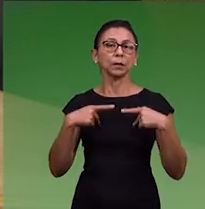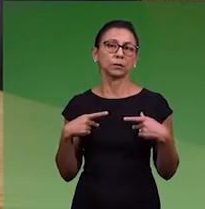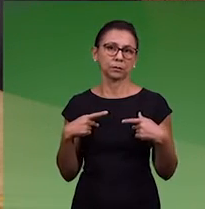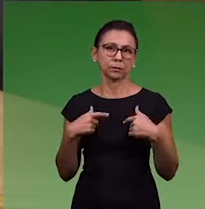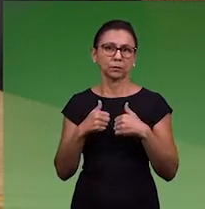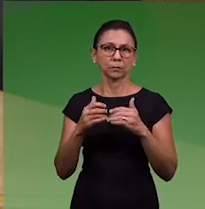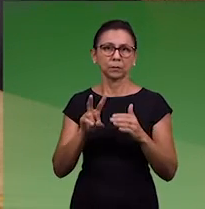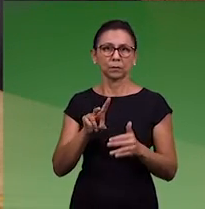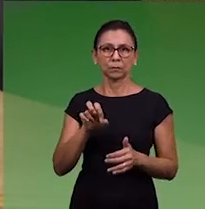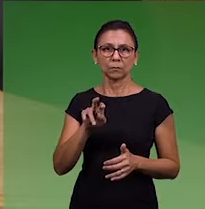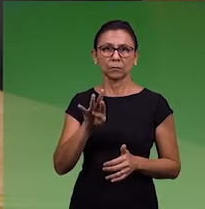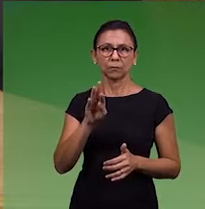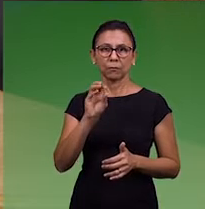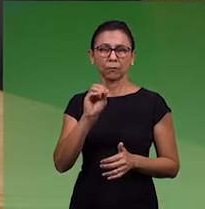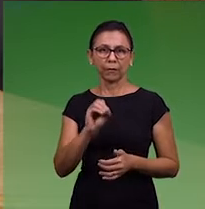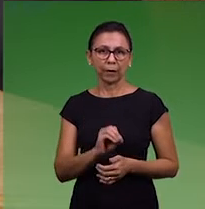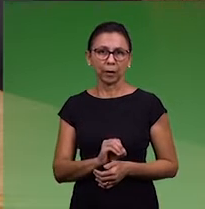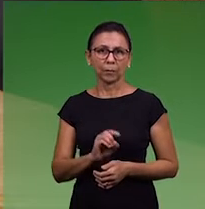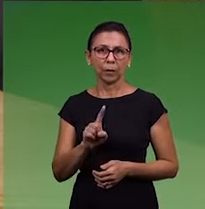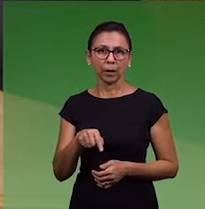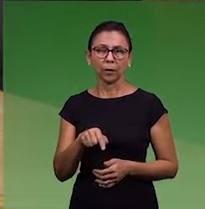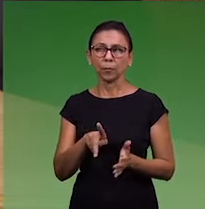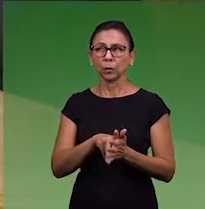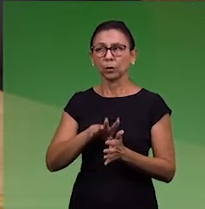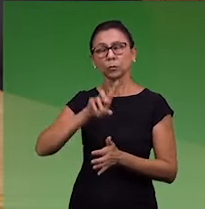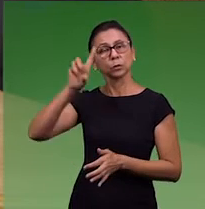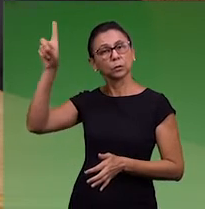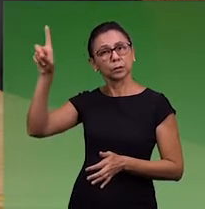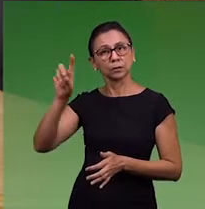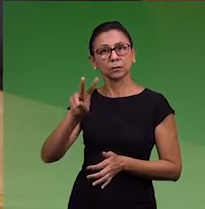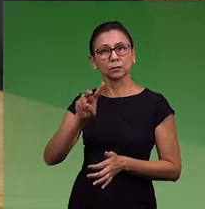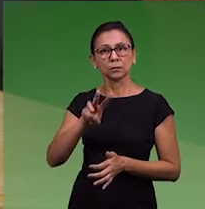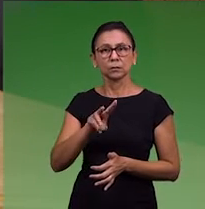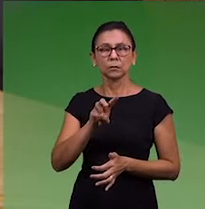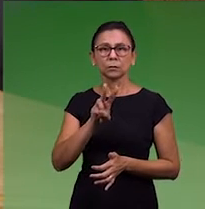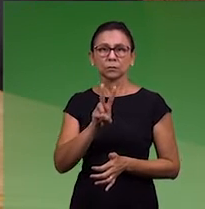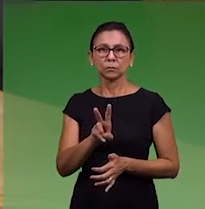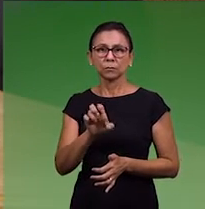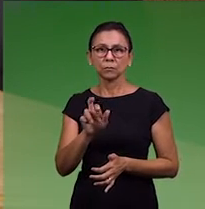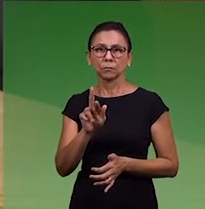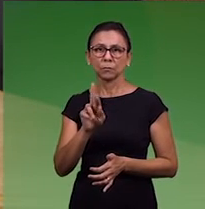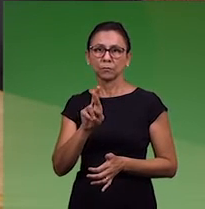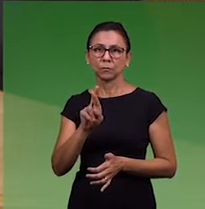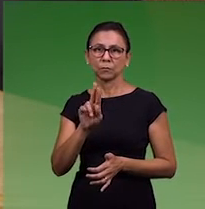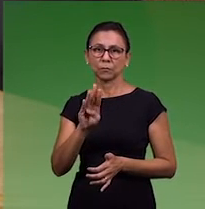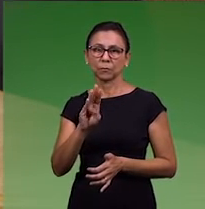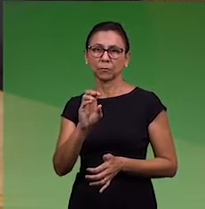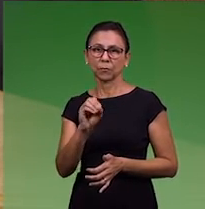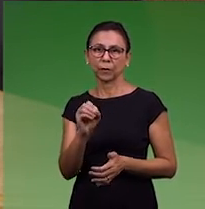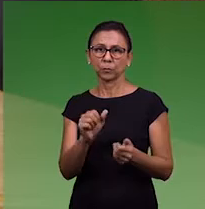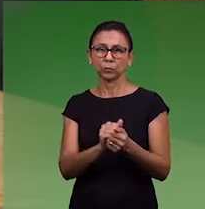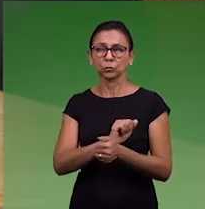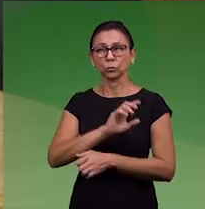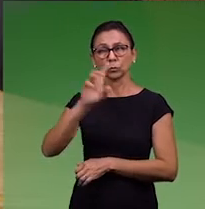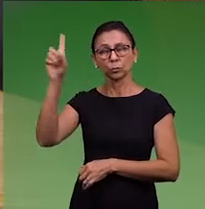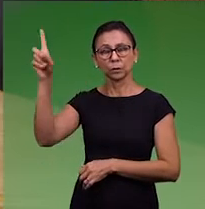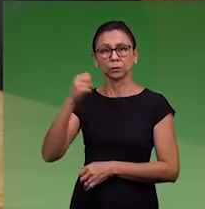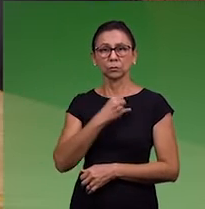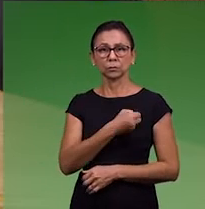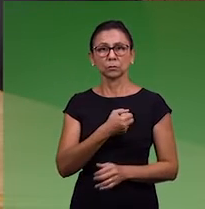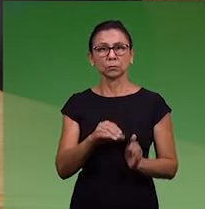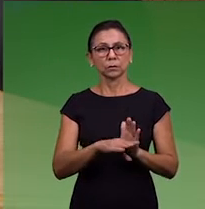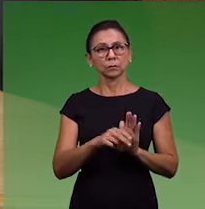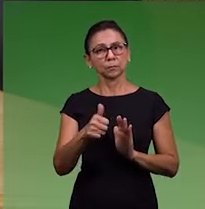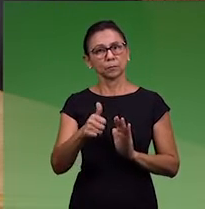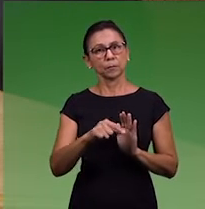no princípio era o verbo e o verbo era Deus. E o verbo estava com Deus. Está lá em 1 João, no Evangelho de João, capítulo